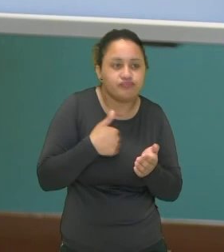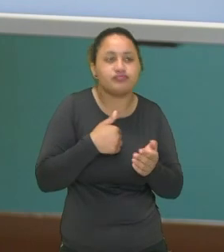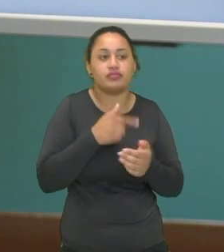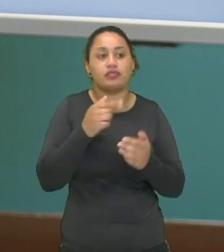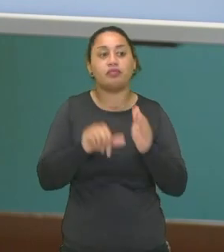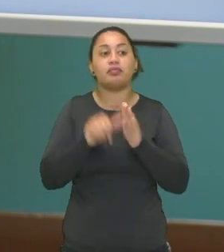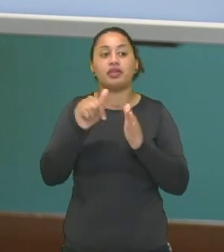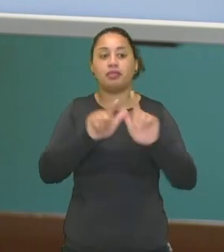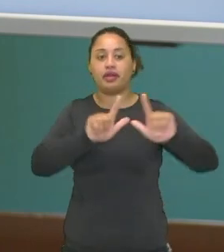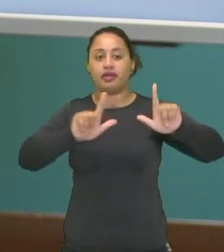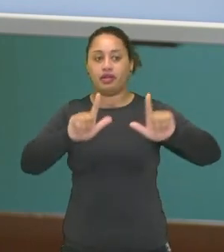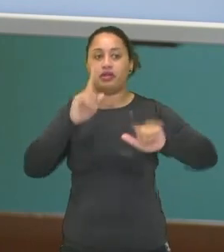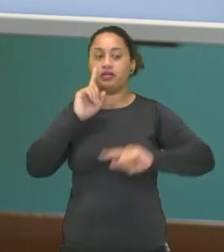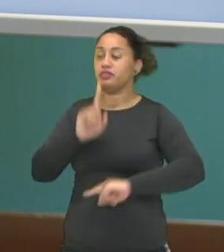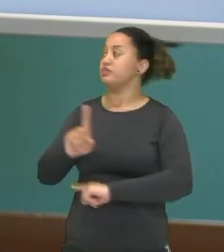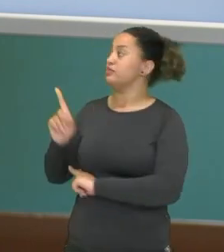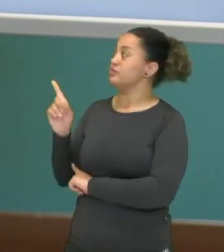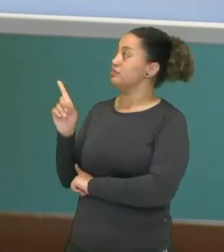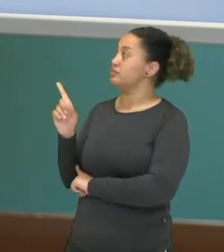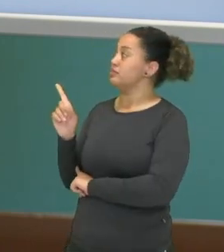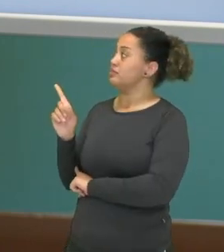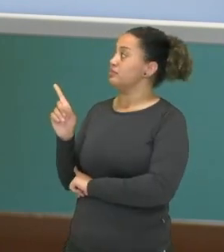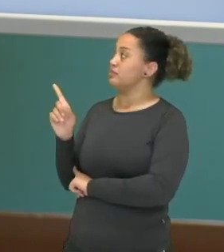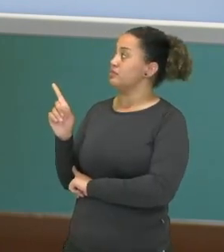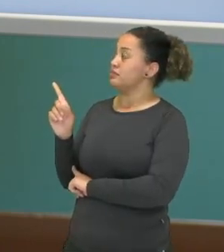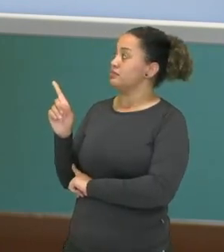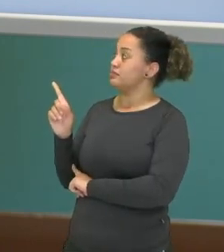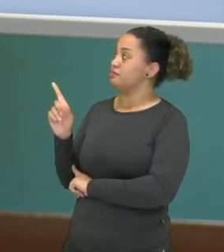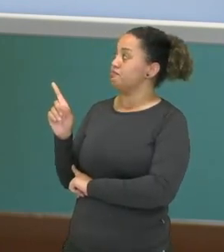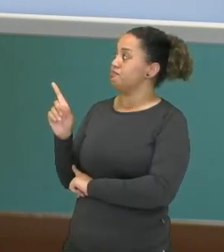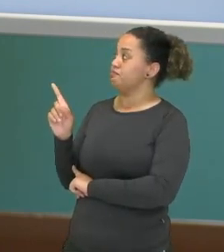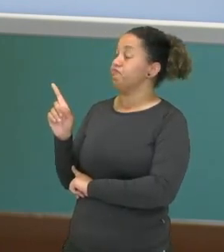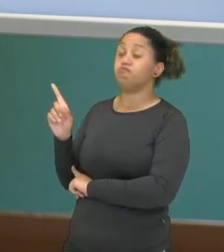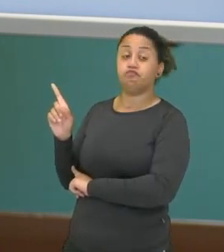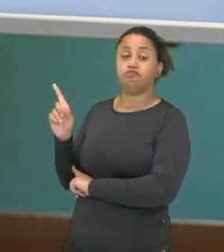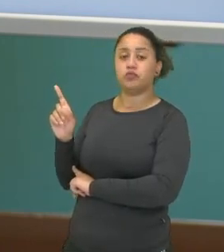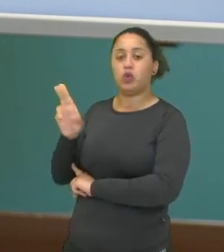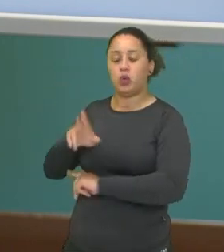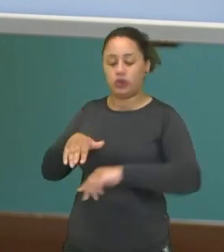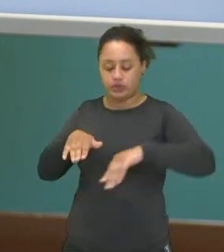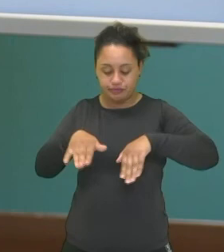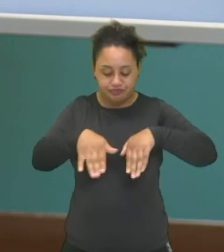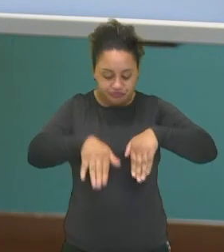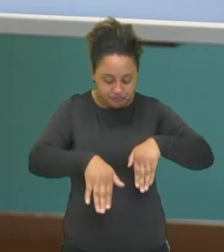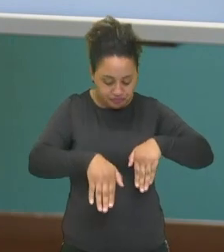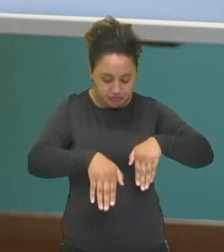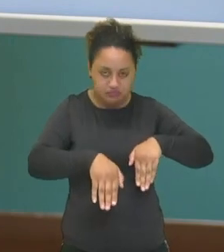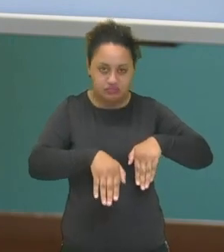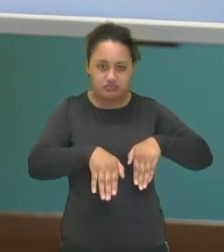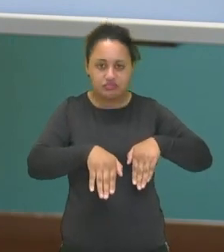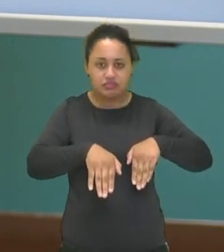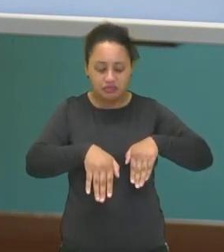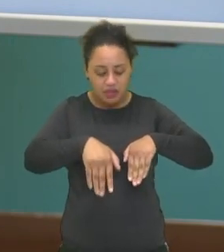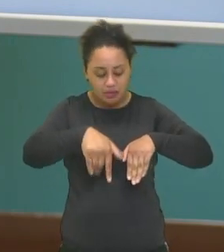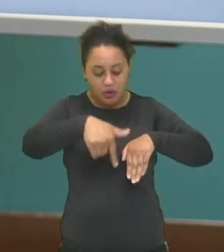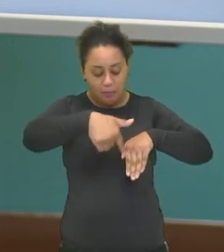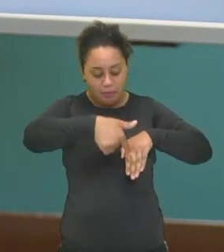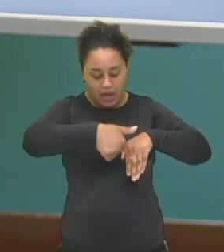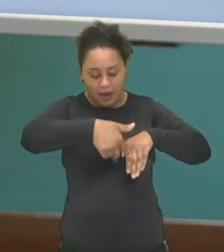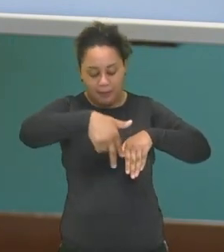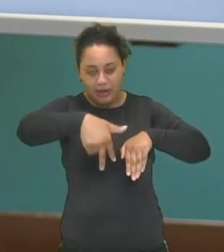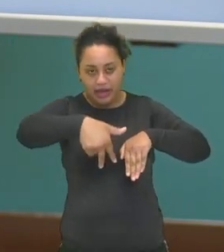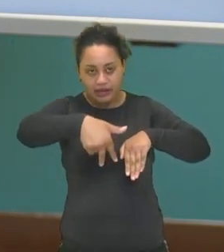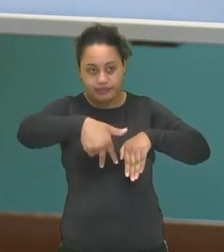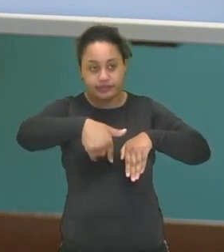em que os atletas utilizam um bloco de partida, ou também chamado taco de partida, e nós temos a